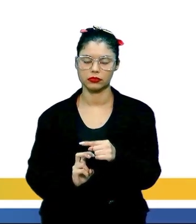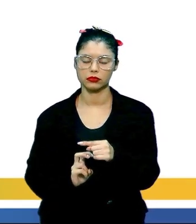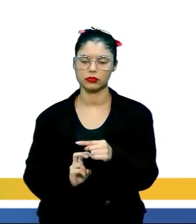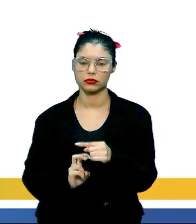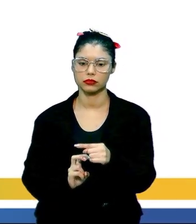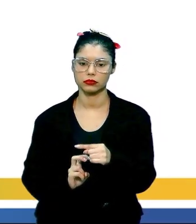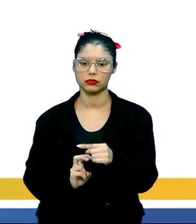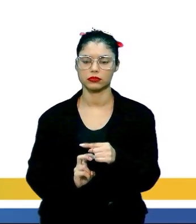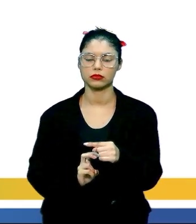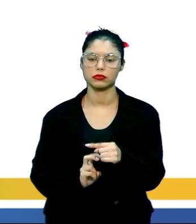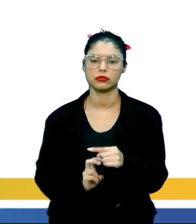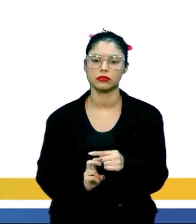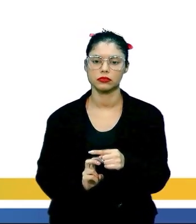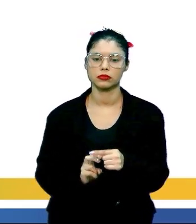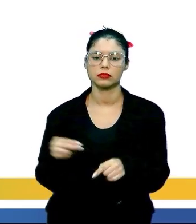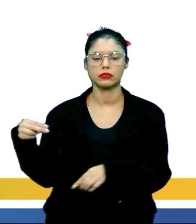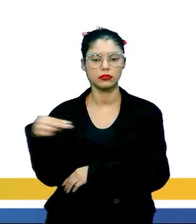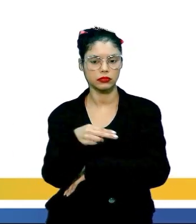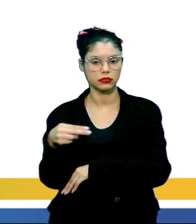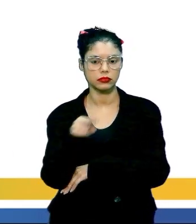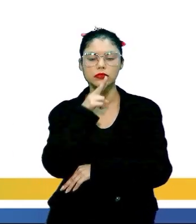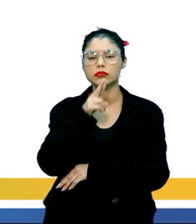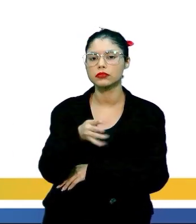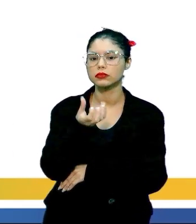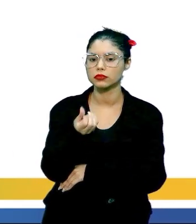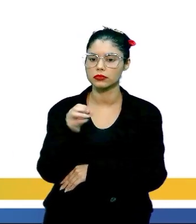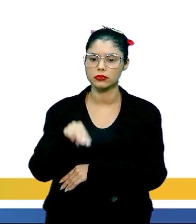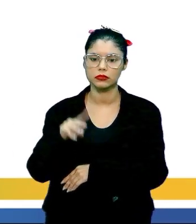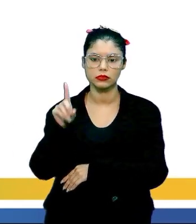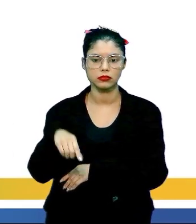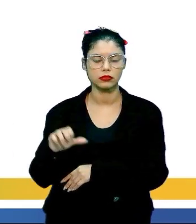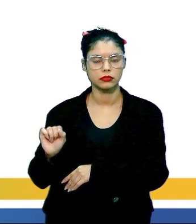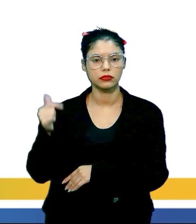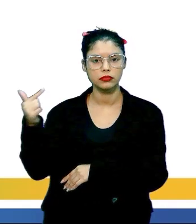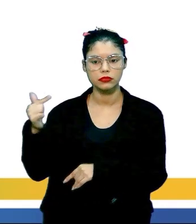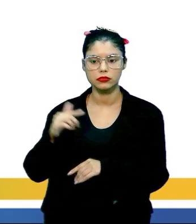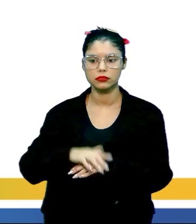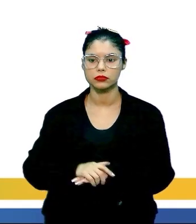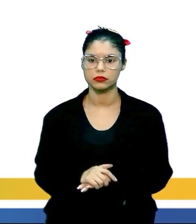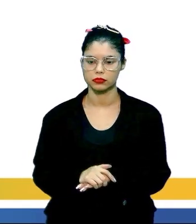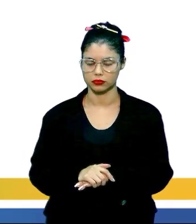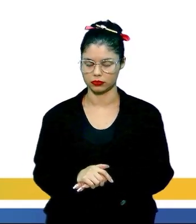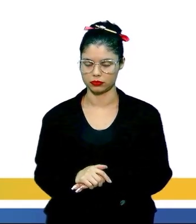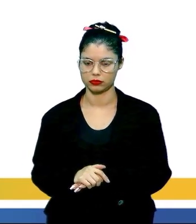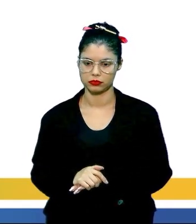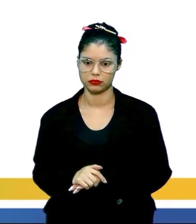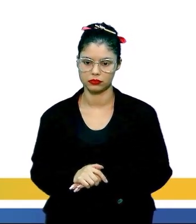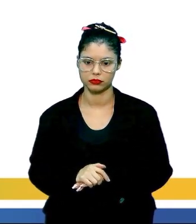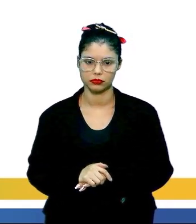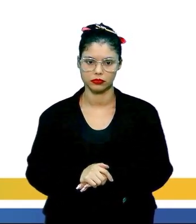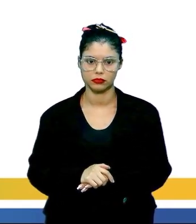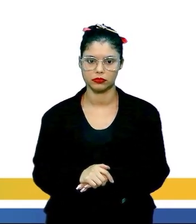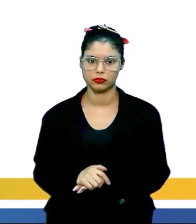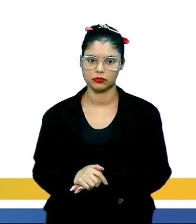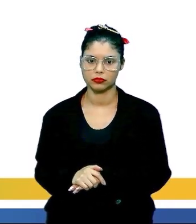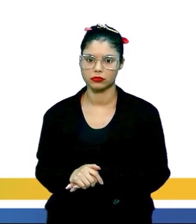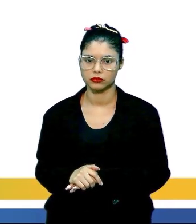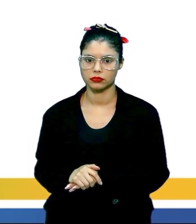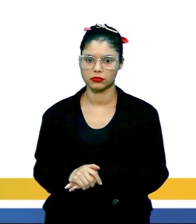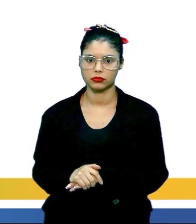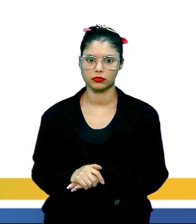média é 30 dividido por 5, que vai nos resultar em 6 metros por segundo ao quadrado.